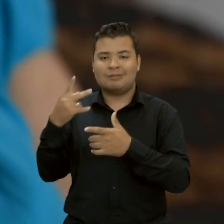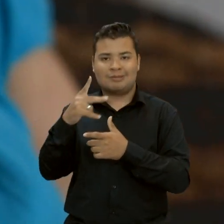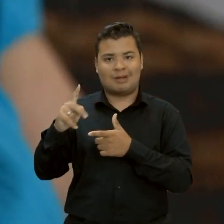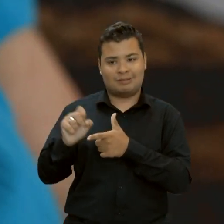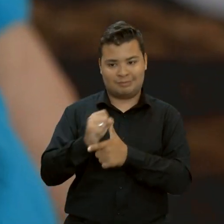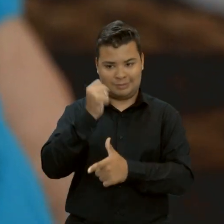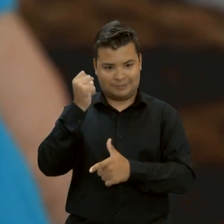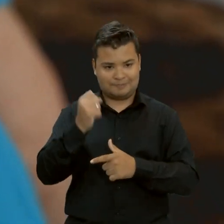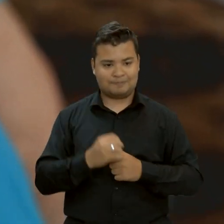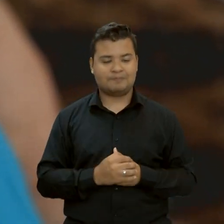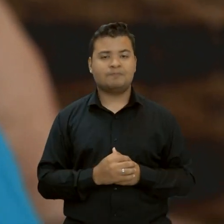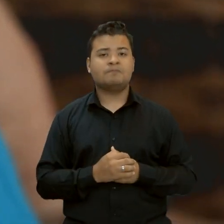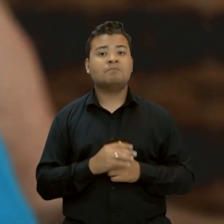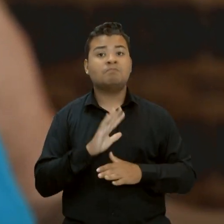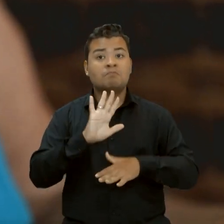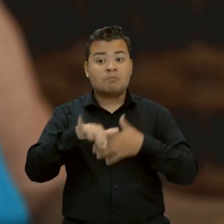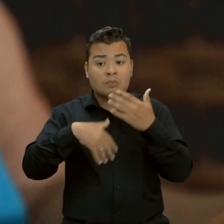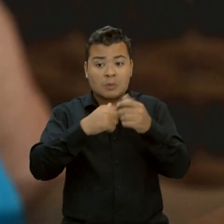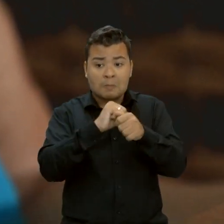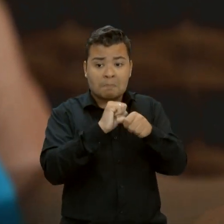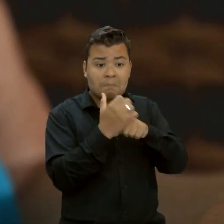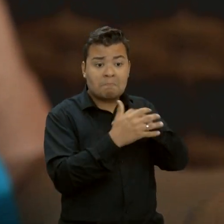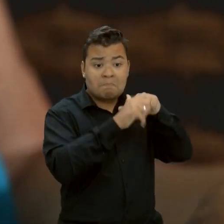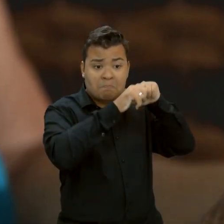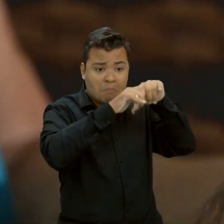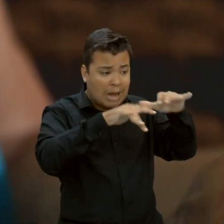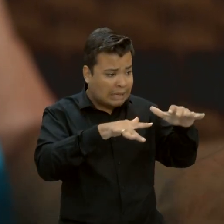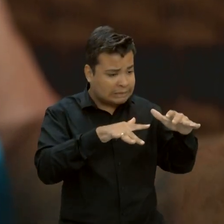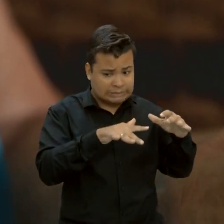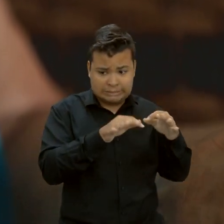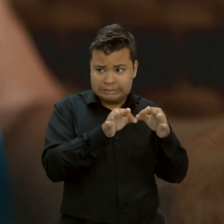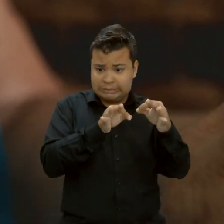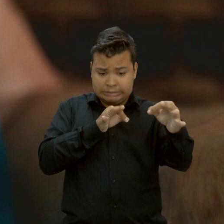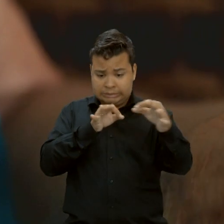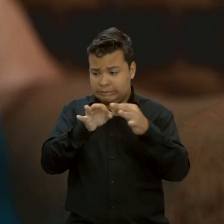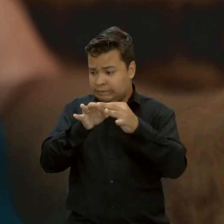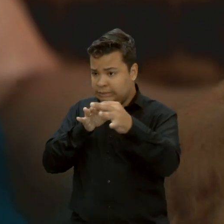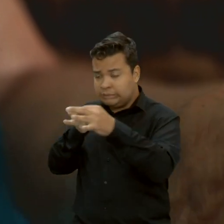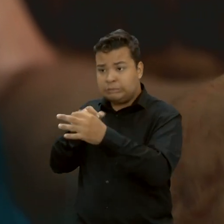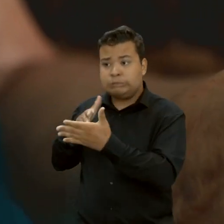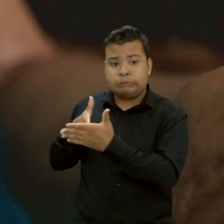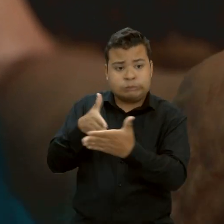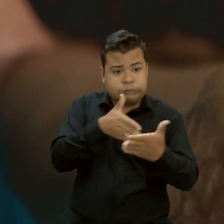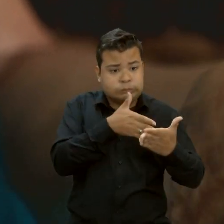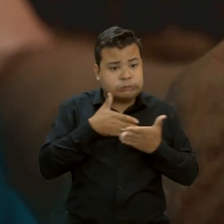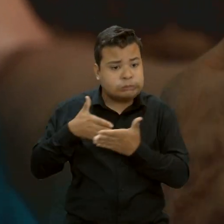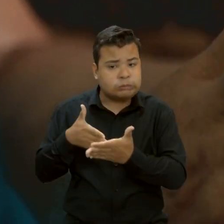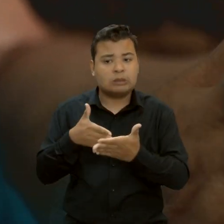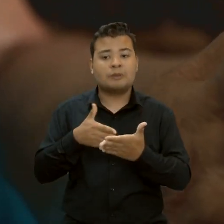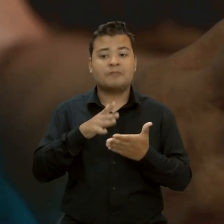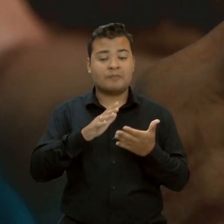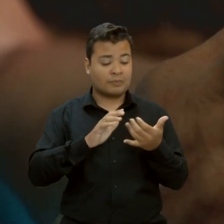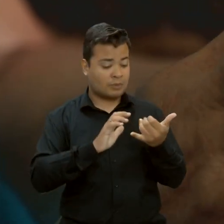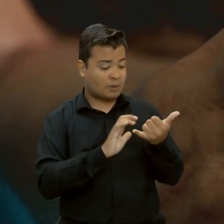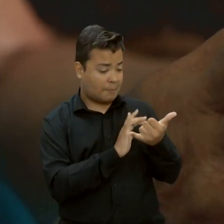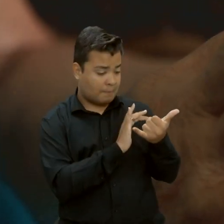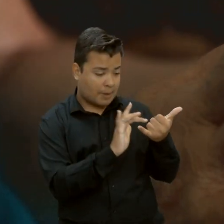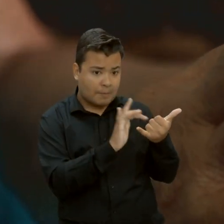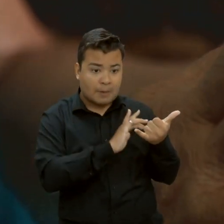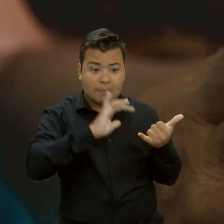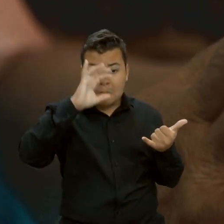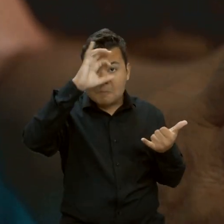com a pandemia viu as distâncias ficarem maiores para ela aprender a usar e o computador